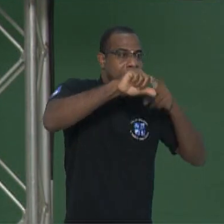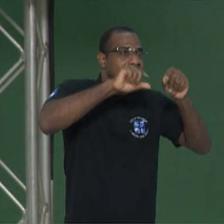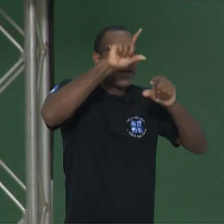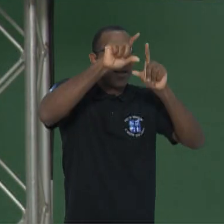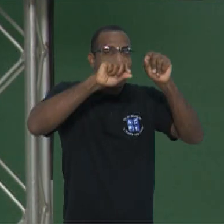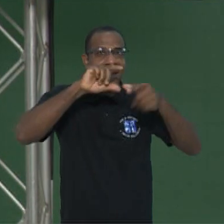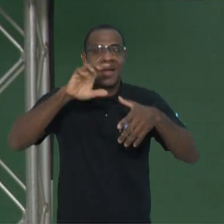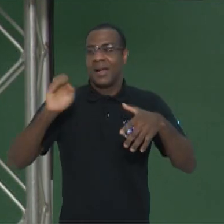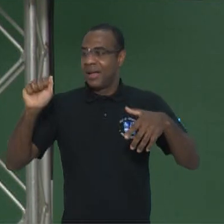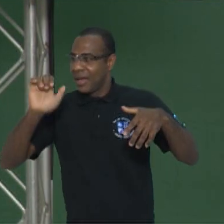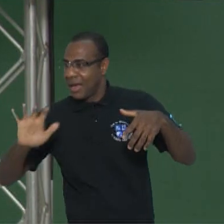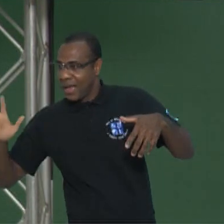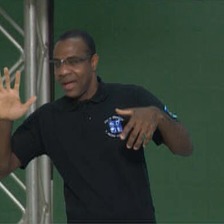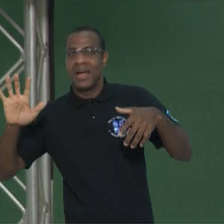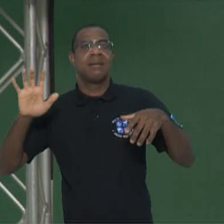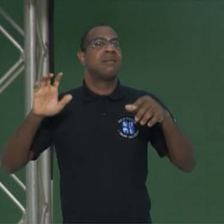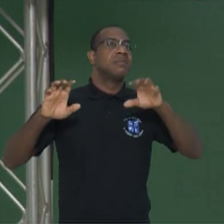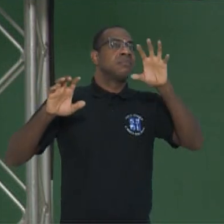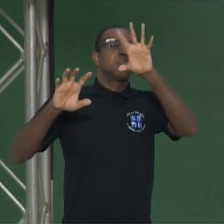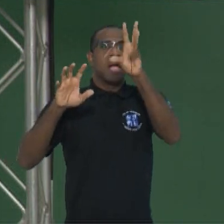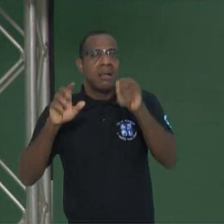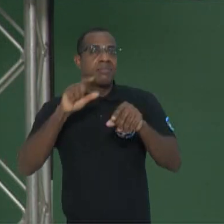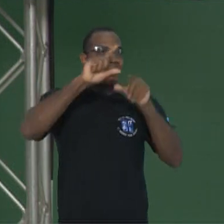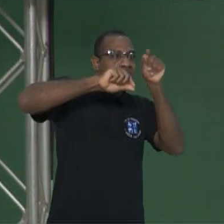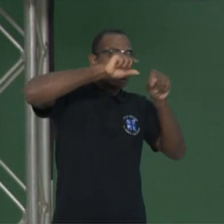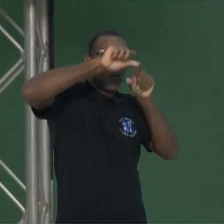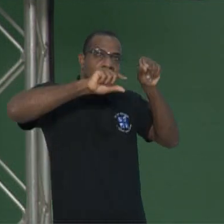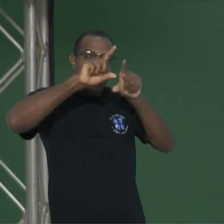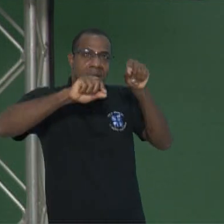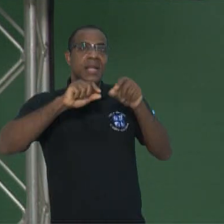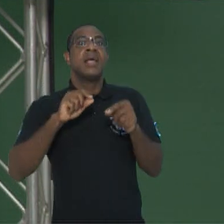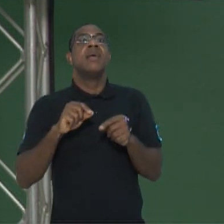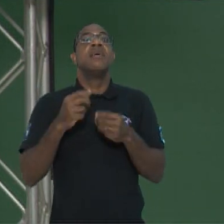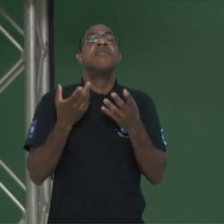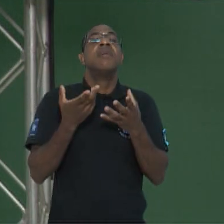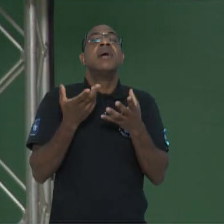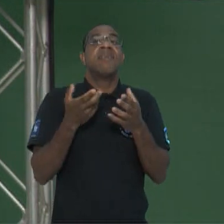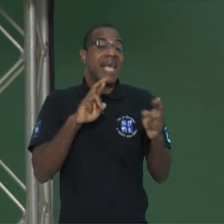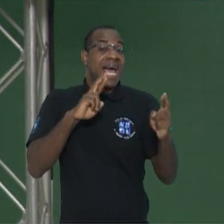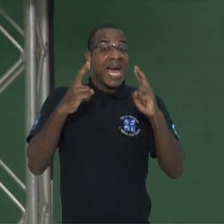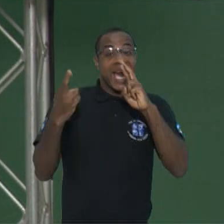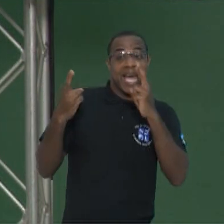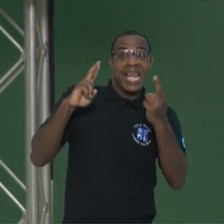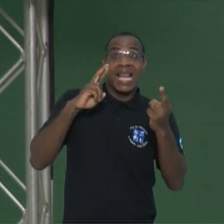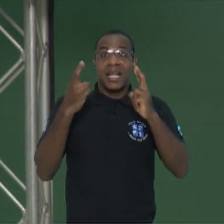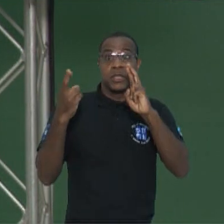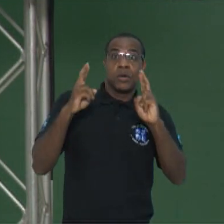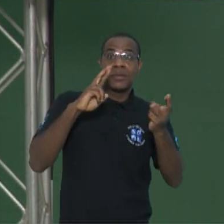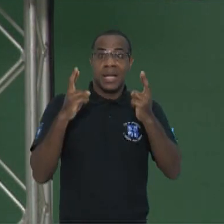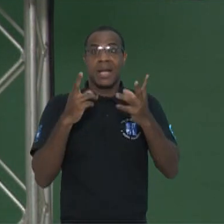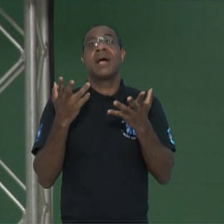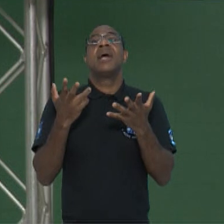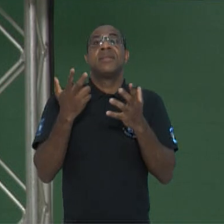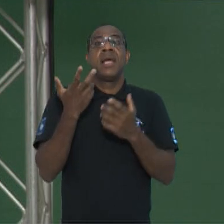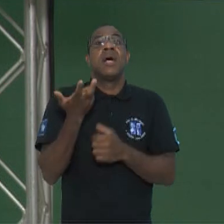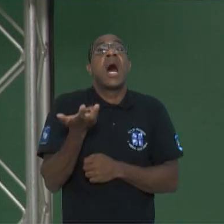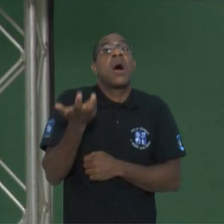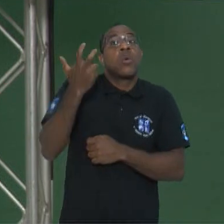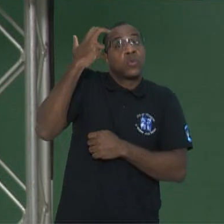cada continente ali, e vão relacionar aspectos culturais que resultaram da dominação europeia,